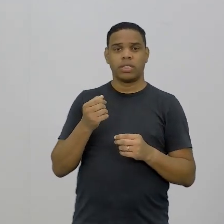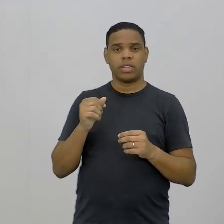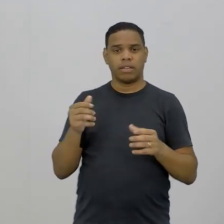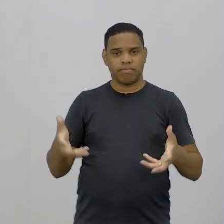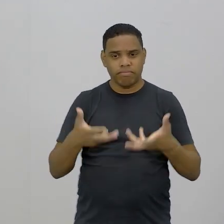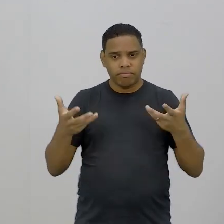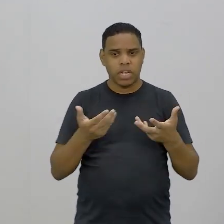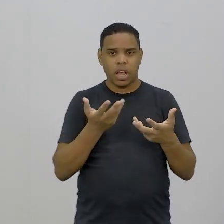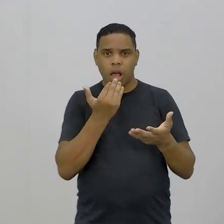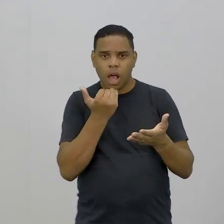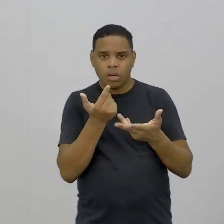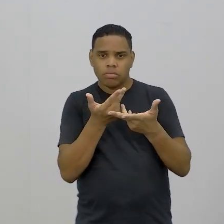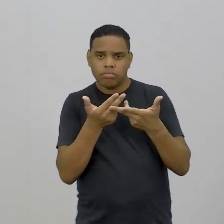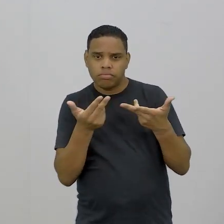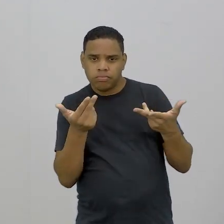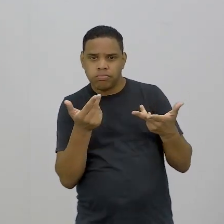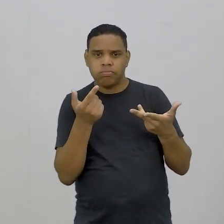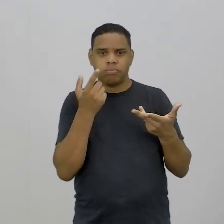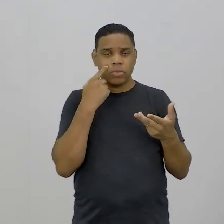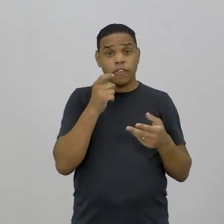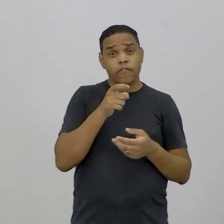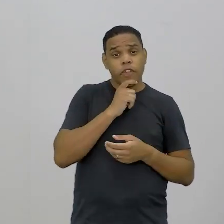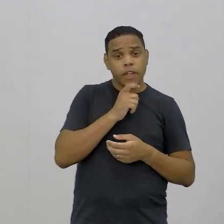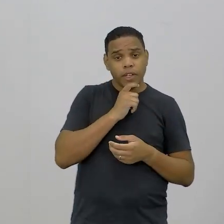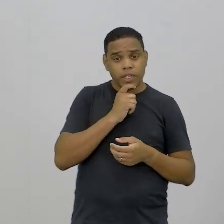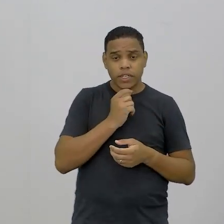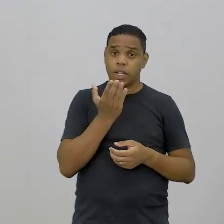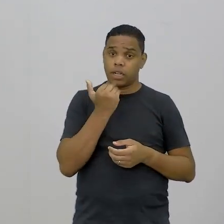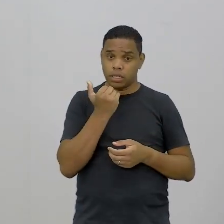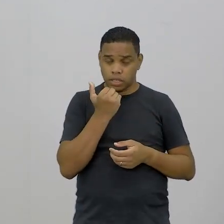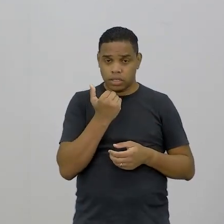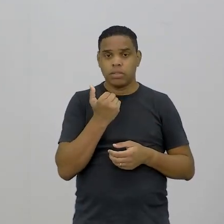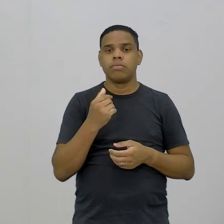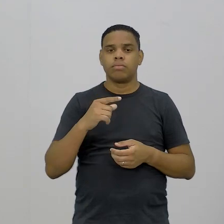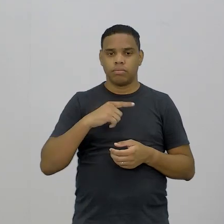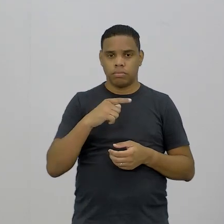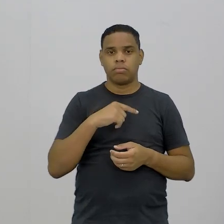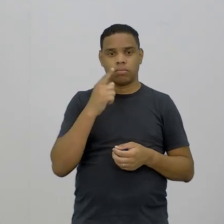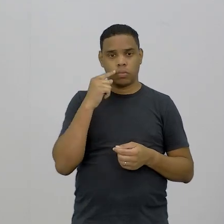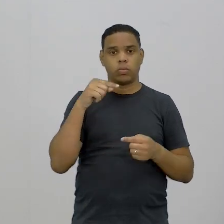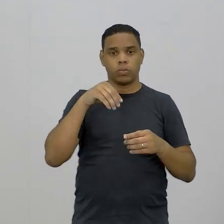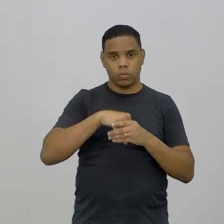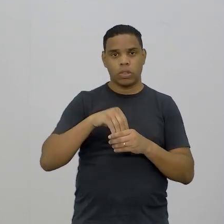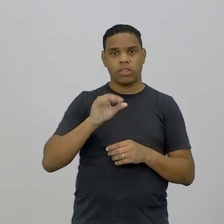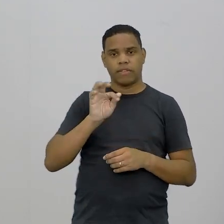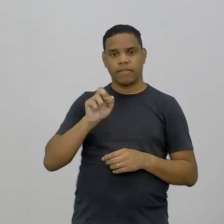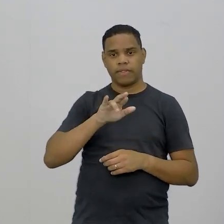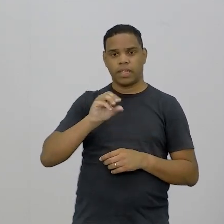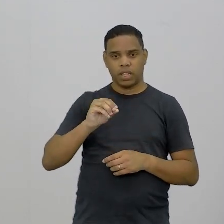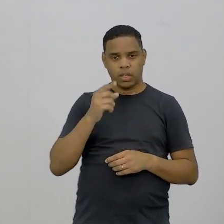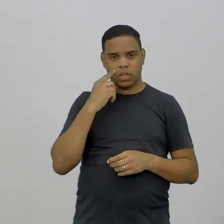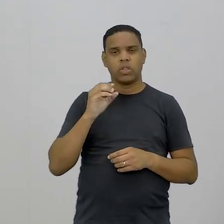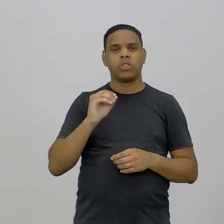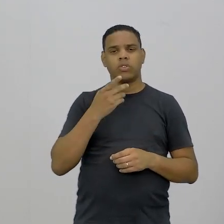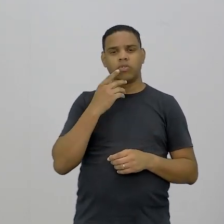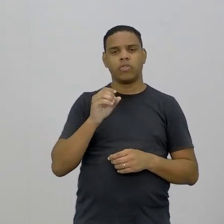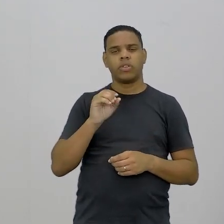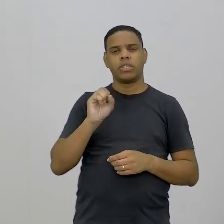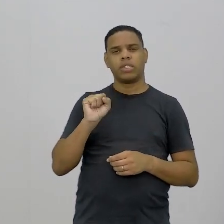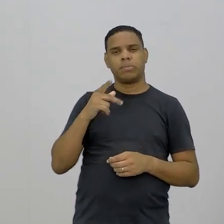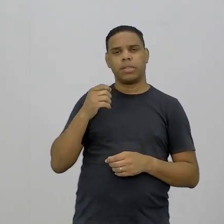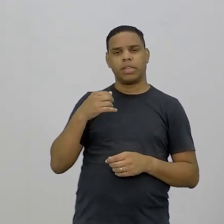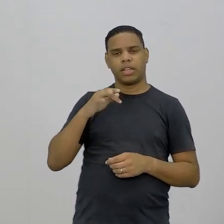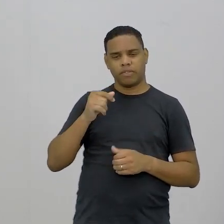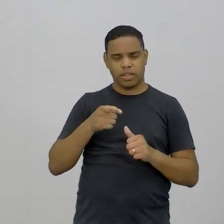as verduras que são aqueles verdes mais escuros, né? Que tem uma grande presença de ferro. Você citou a couve,